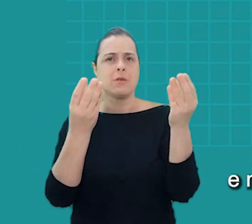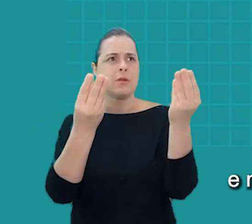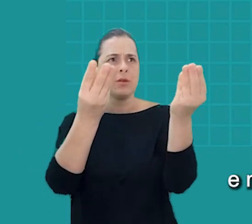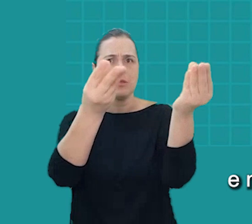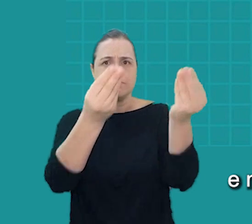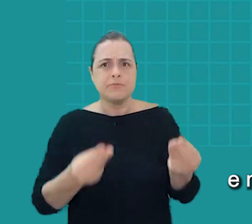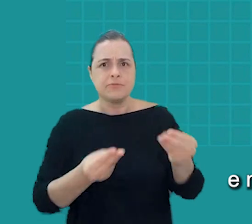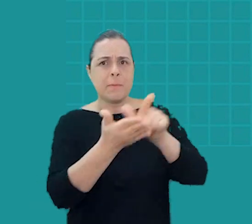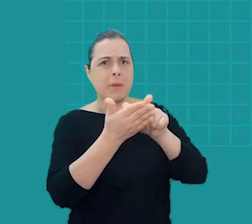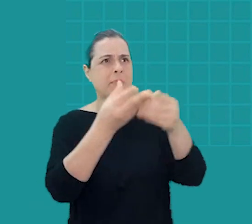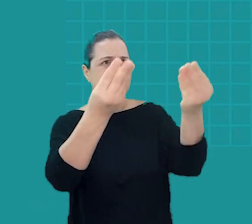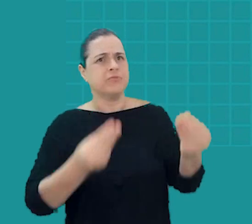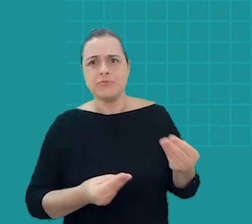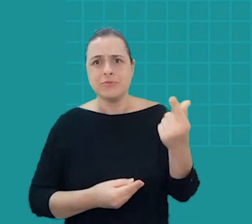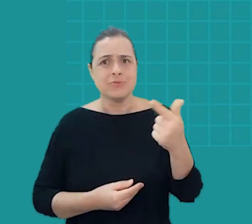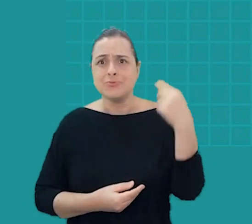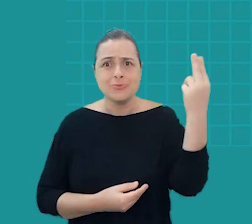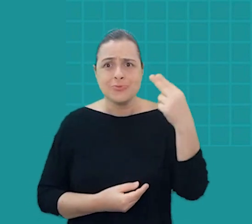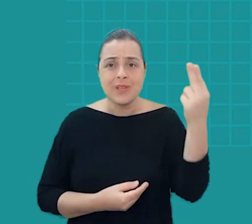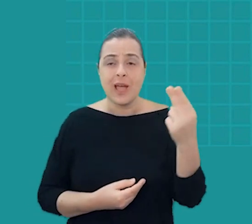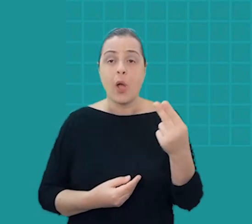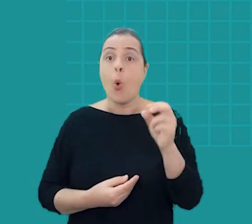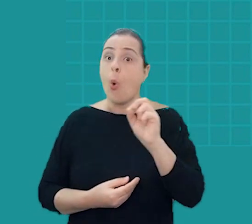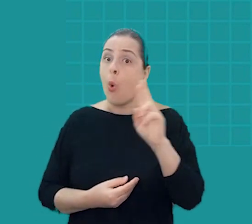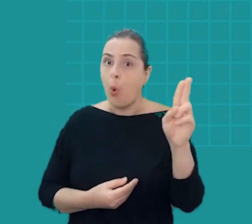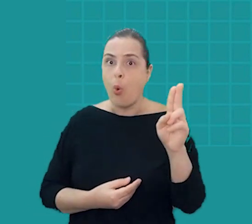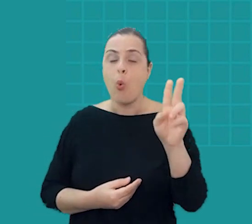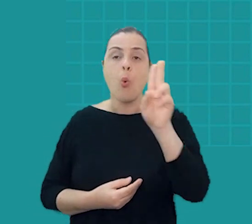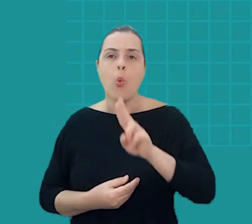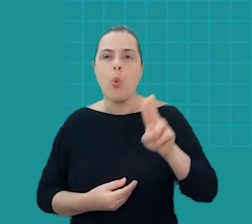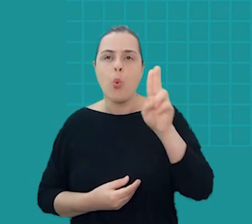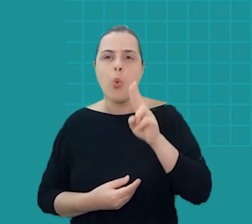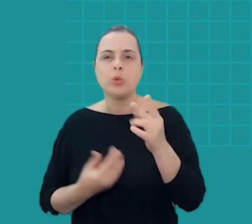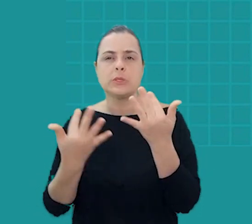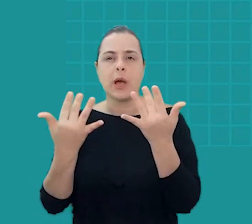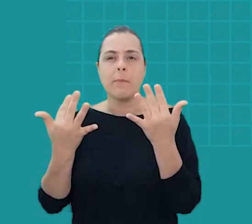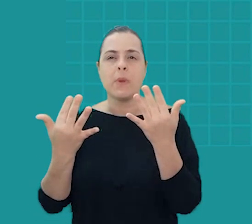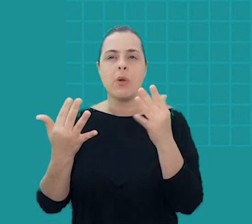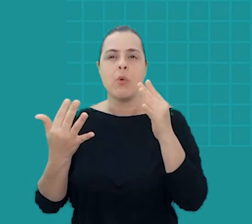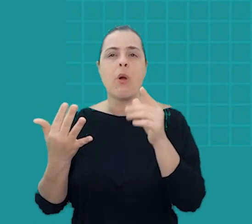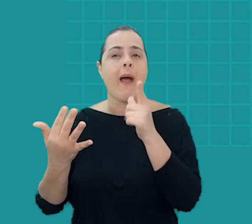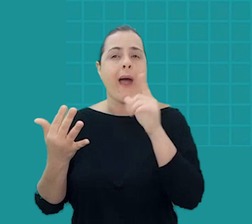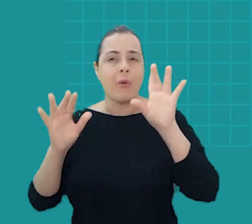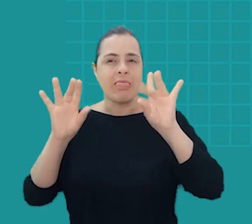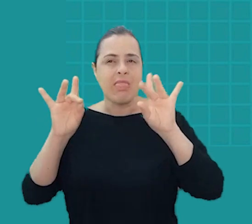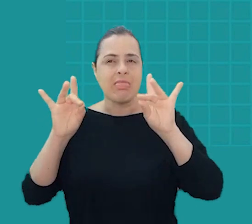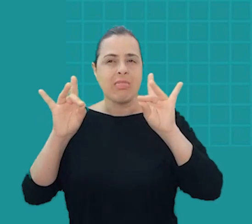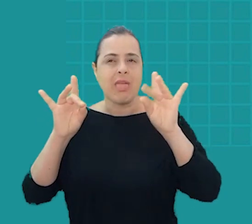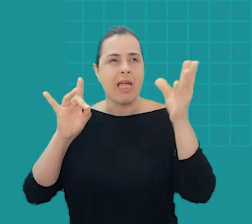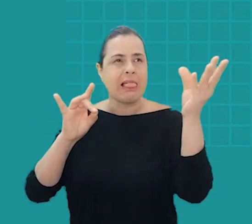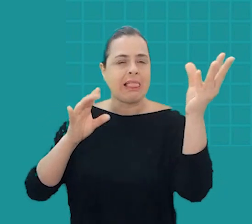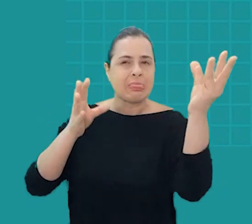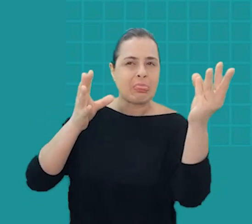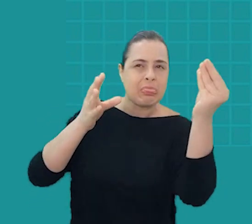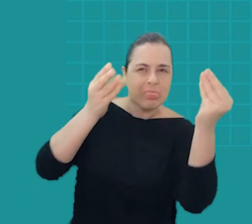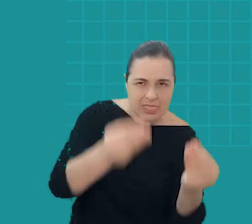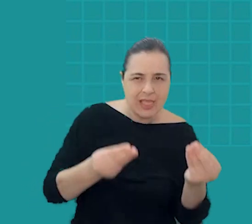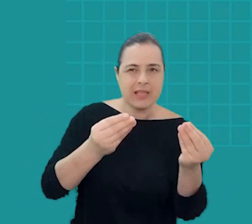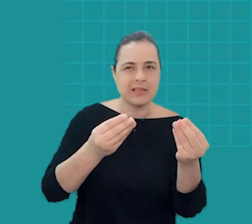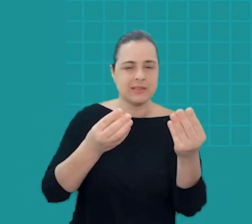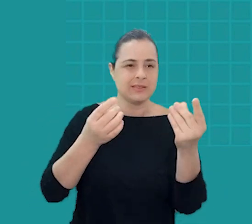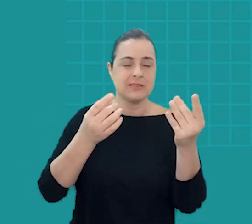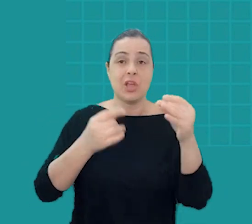expectativa de vida, mas e a qualidade de vida? Você quer que seus pais, avós fiquem o dia inteiro sentados assistindo